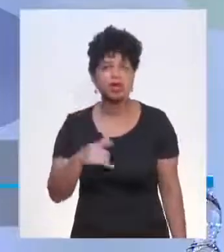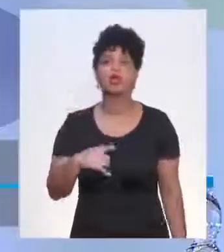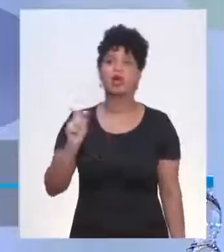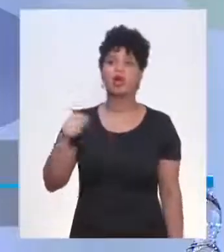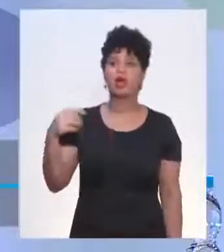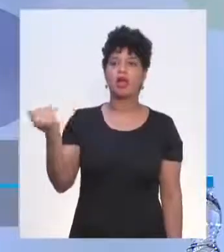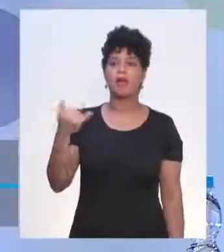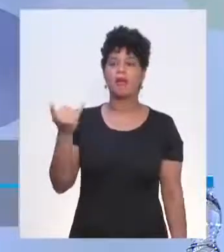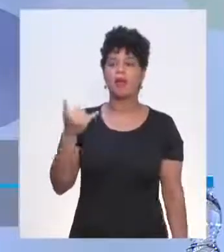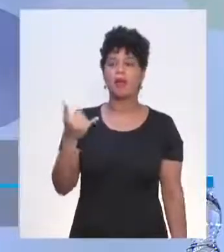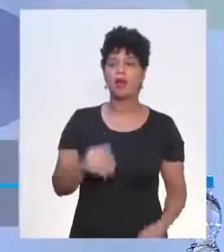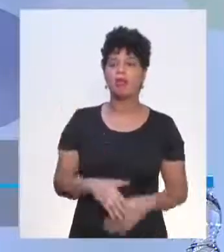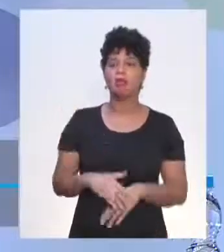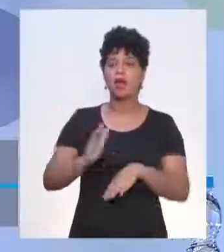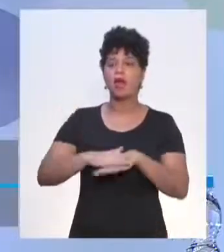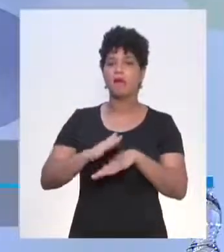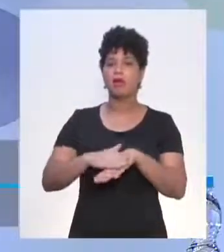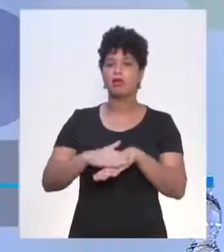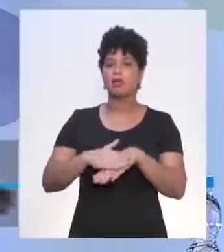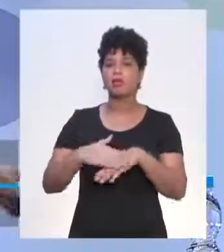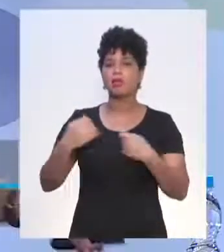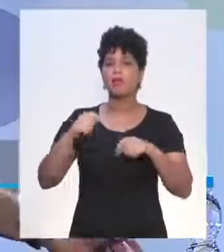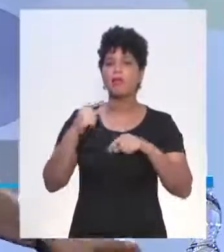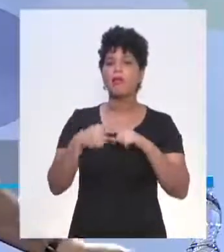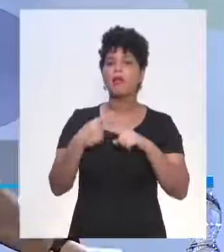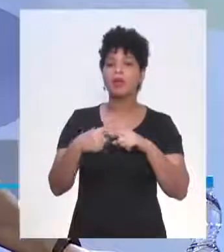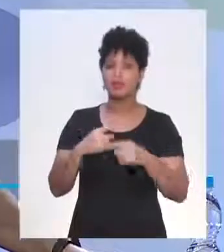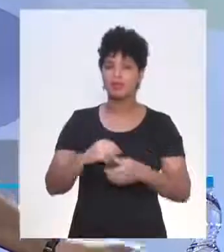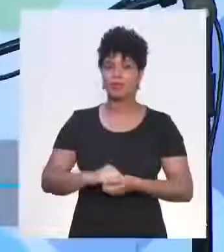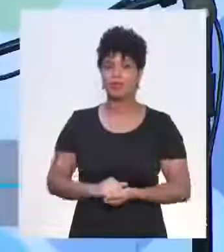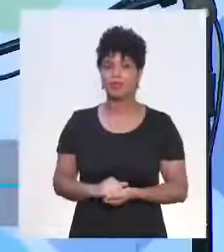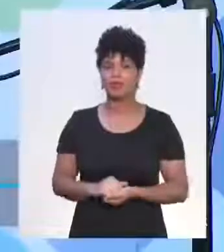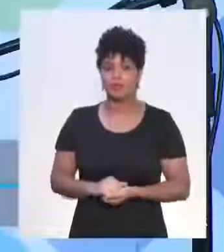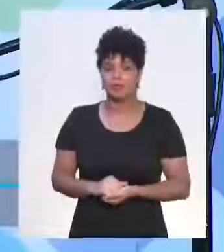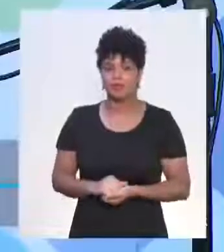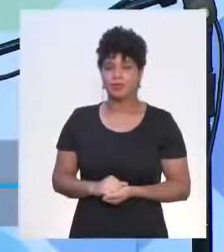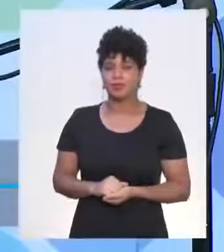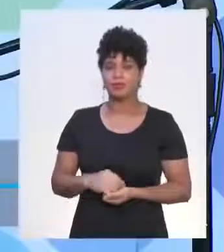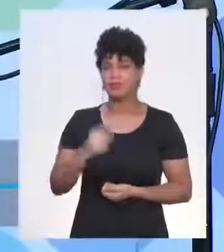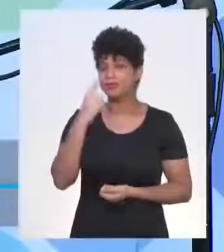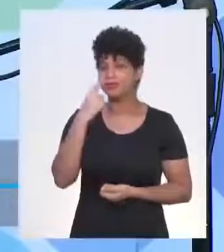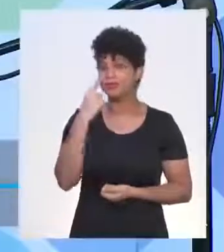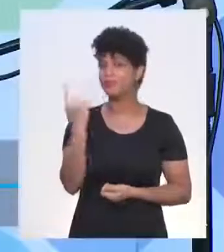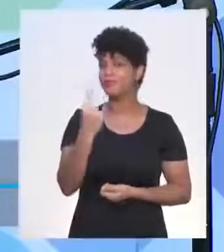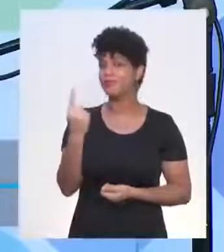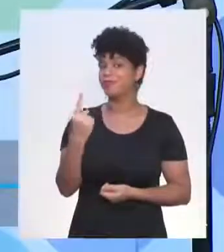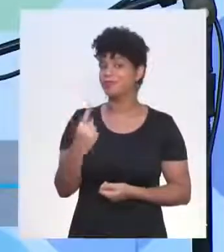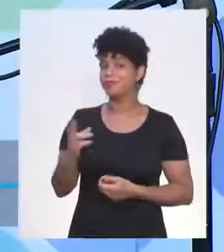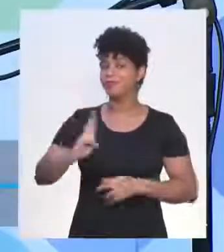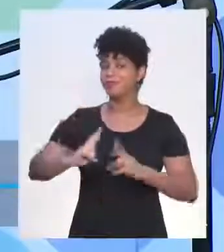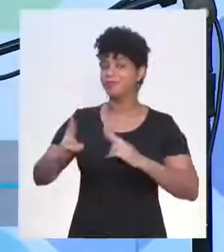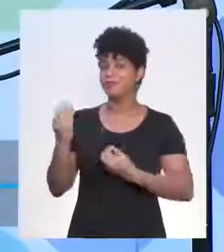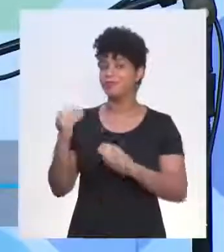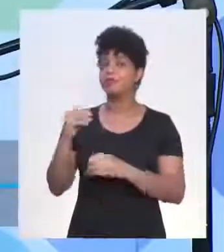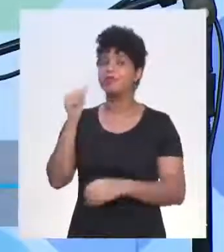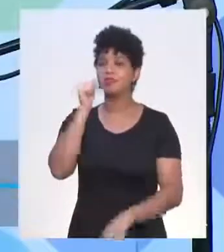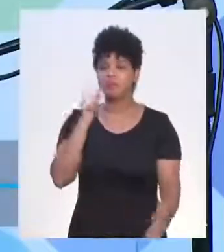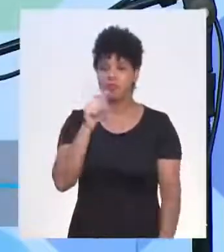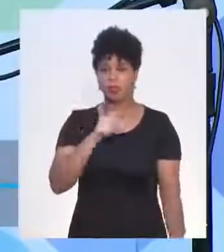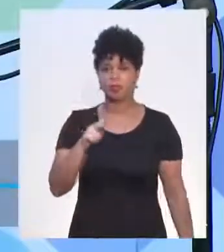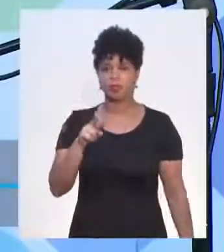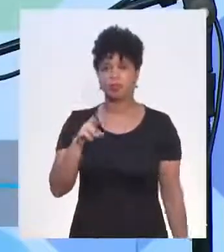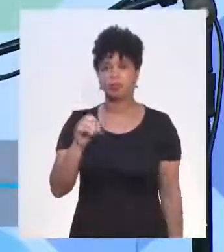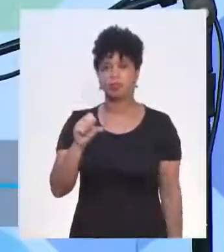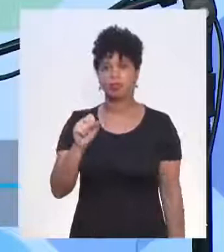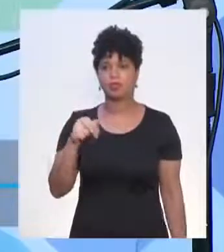isso viu para que que serve ó e aqui será o primeiro nós temos aqui a pro Rosana